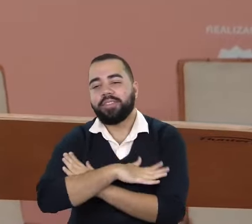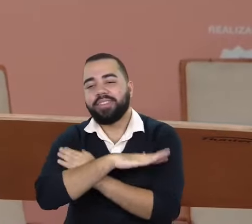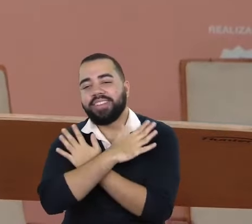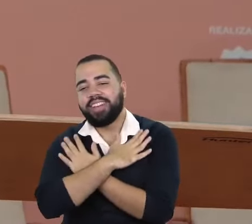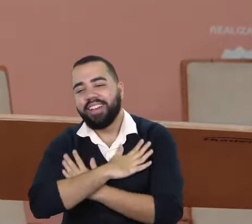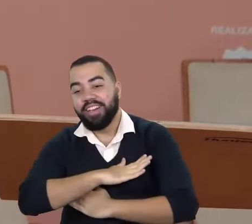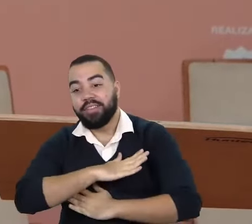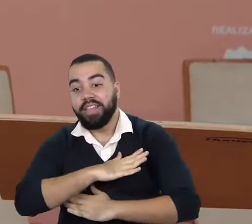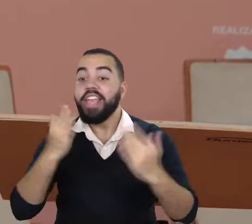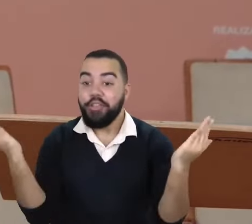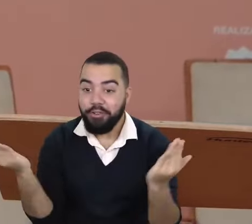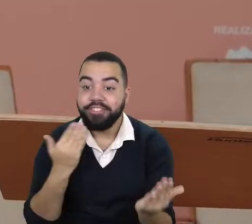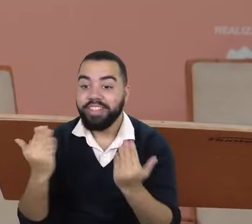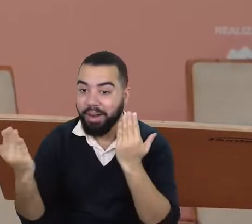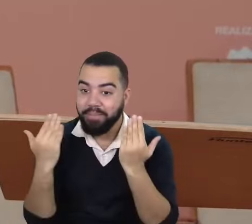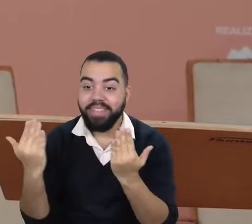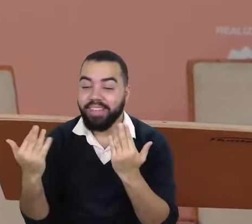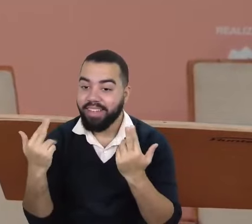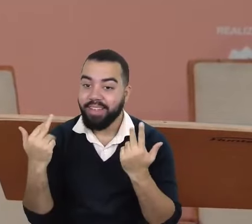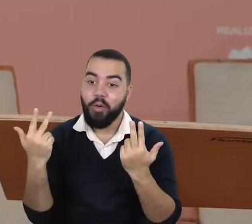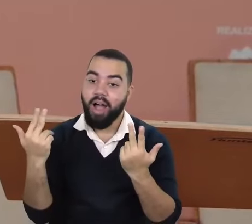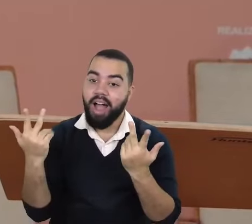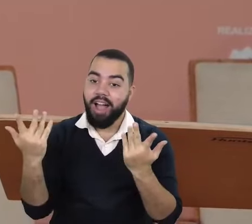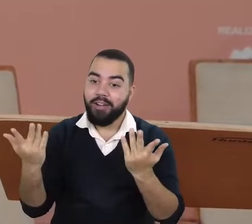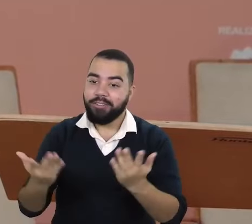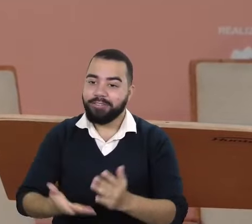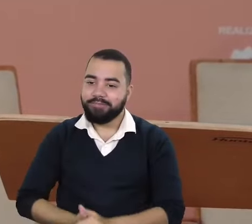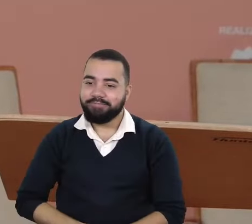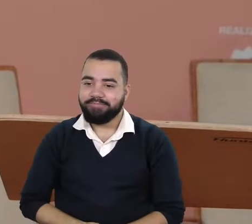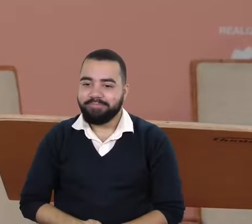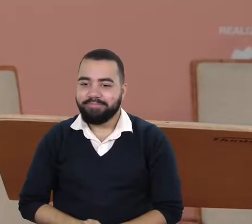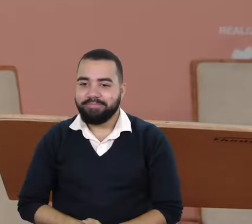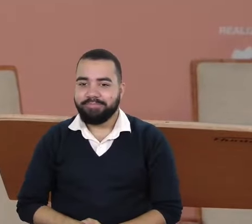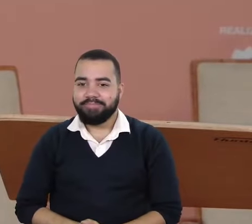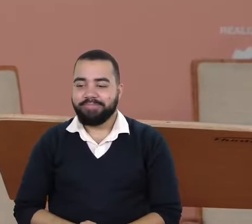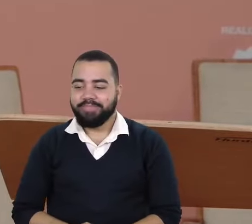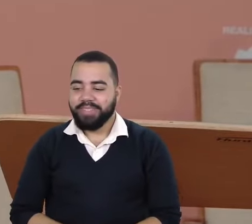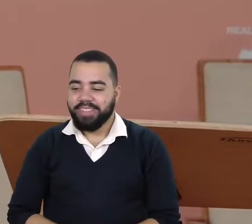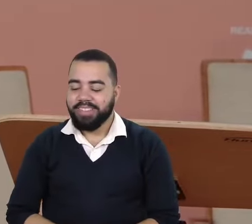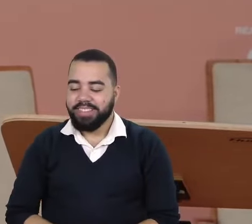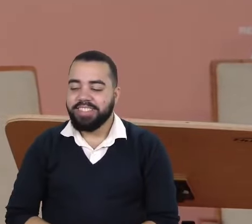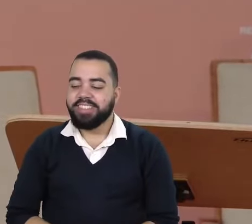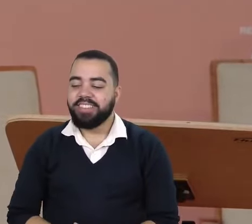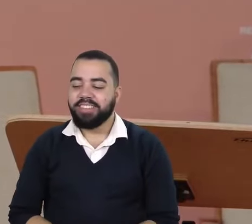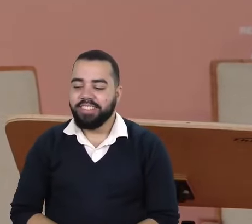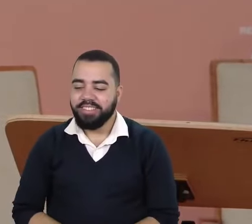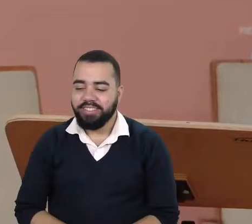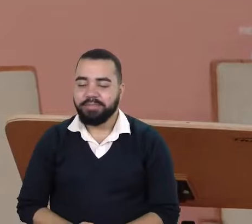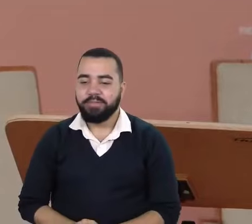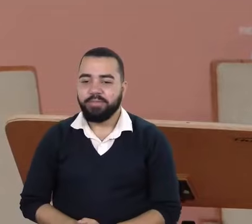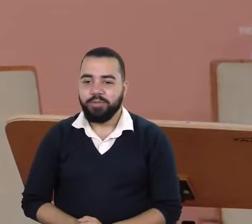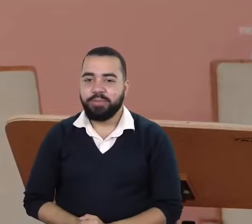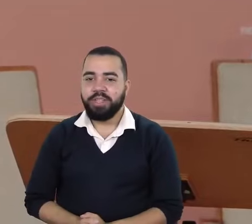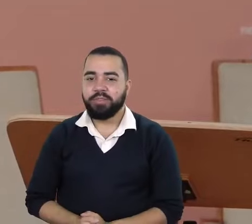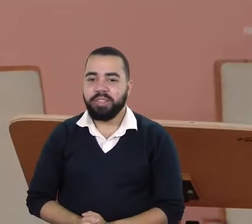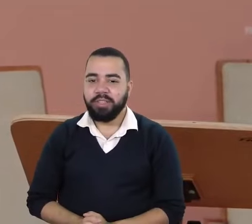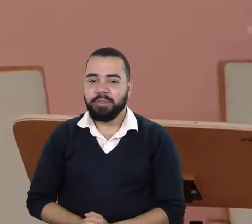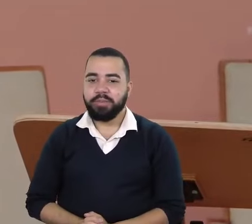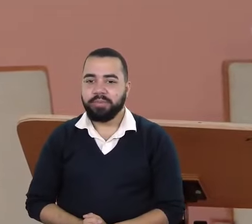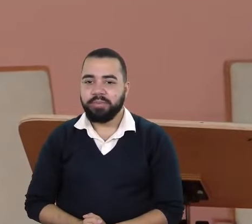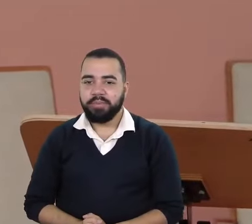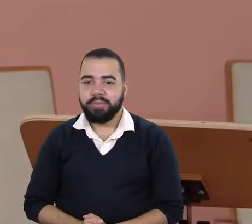gente não aprende isso nas terapias, gente? Que tem que fazer isso? E a minha avó fez isso como? Quem ensinou isso para